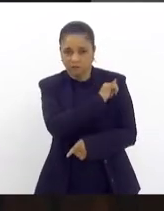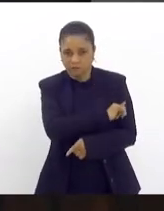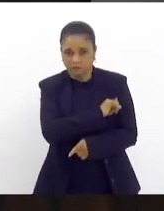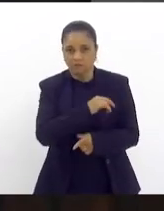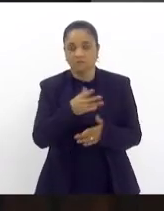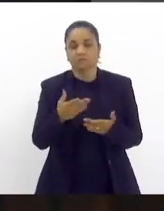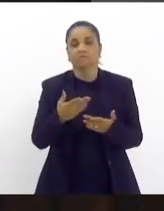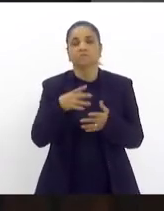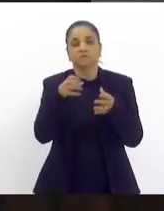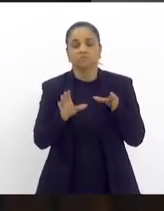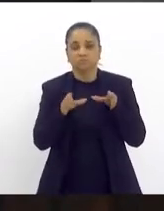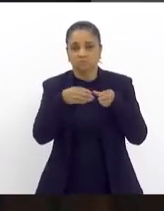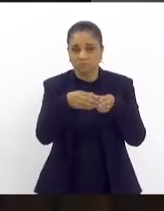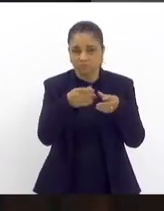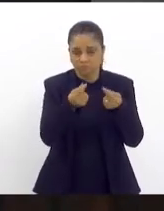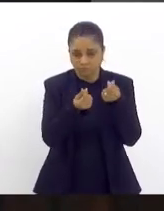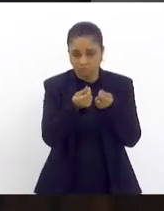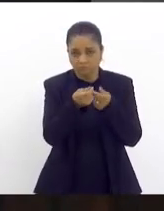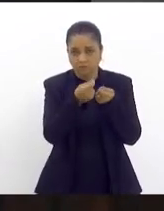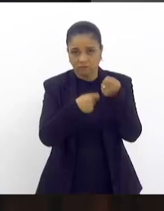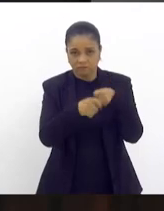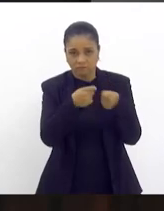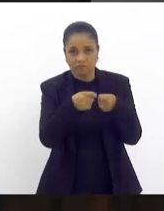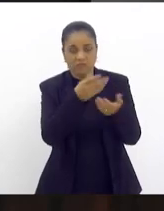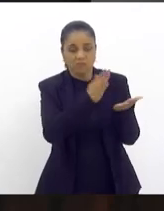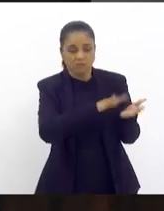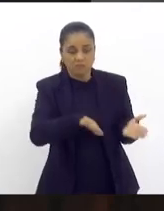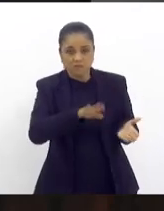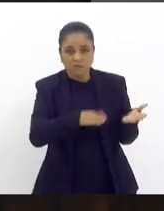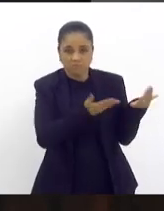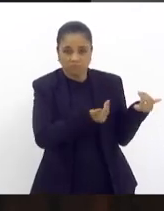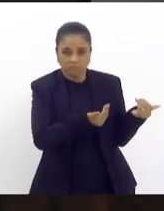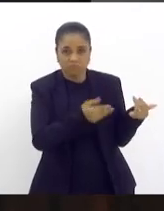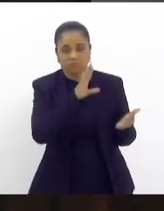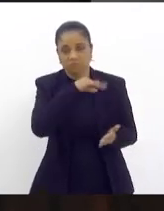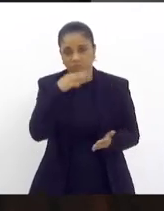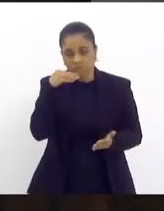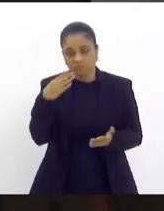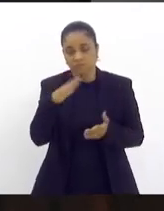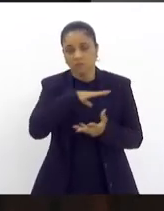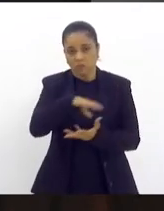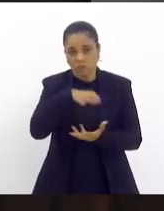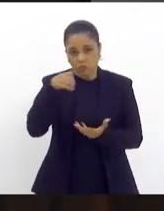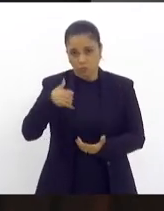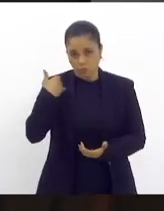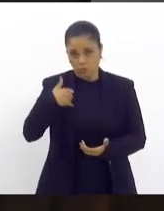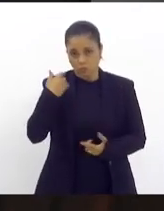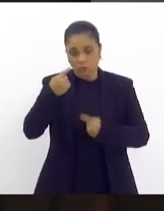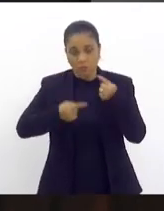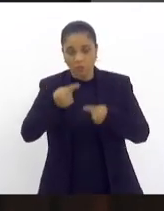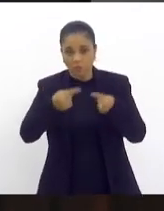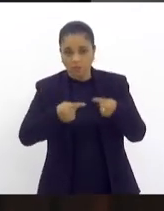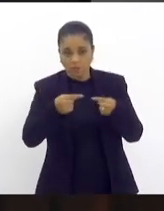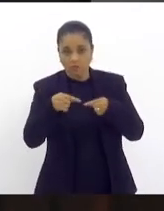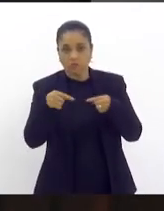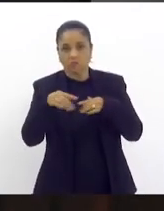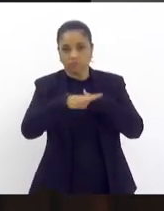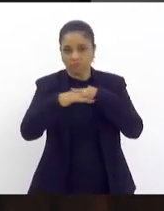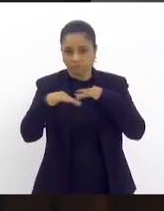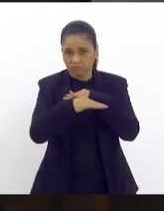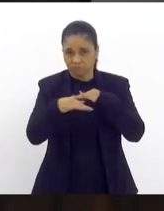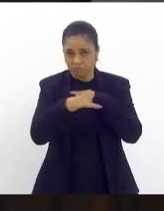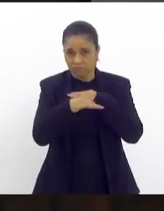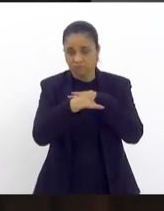das comissões de Constituição e Justiça, de Assuntos da Criança, Adolescente e do Idoso, de Políticas Urbana, Habitação e